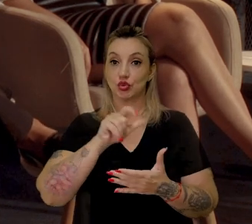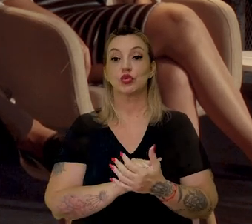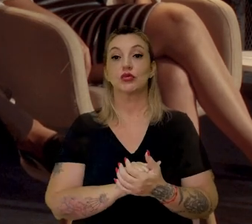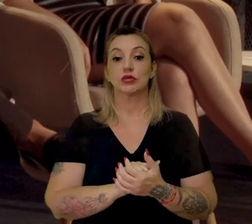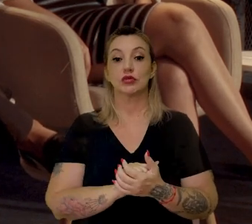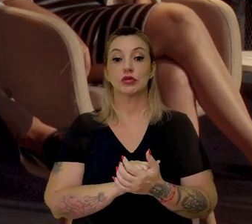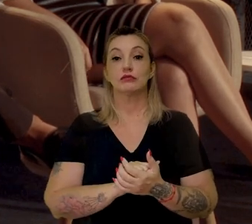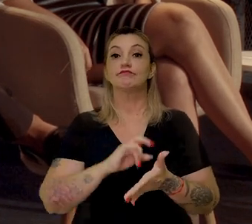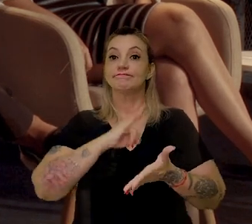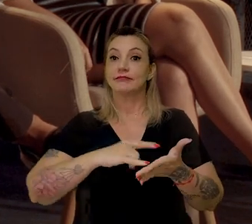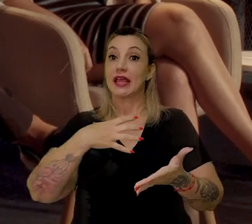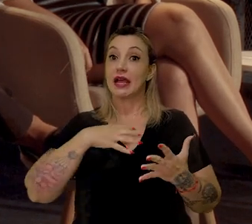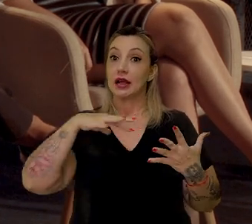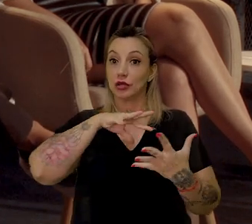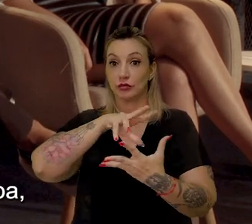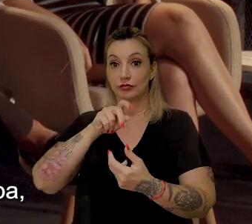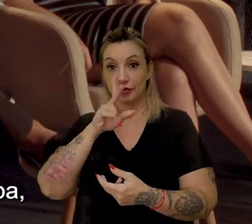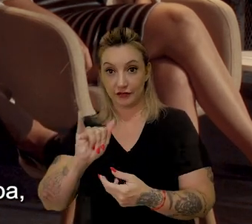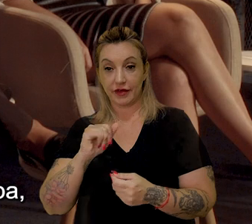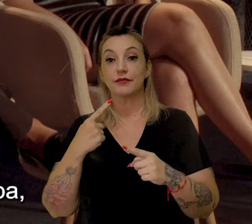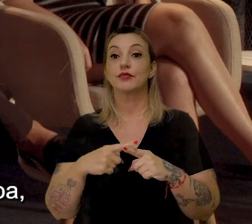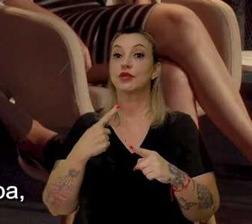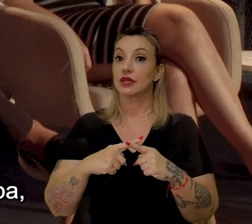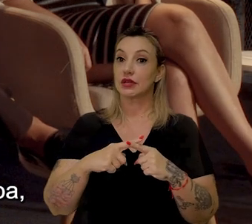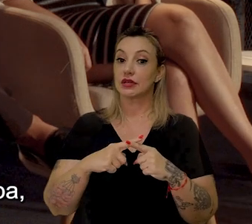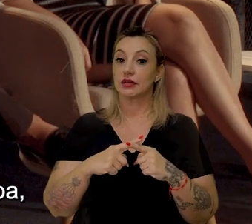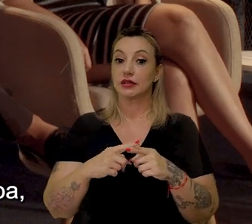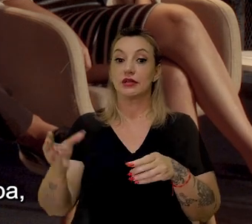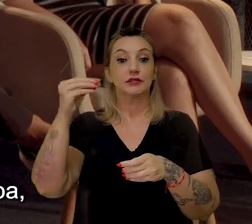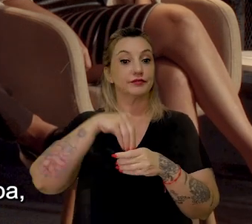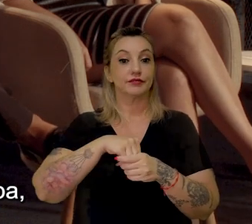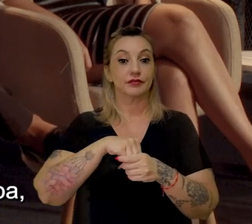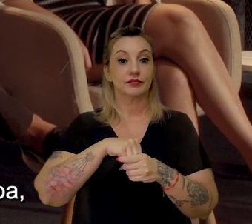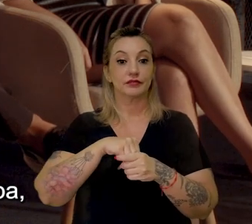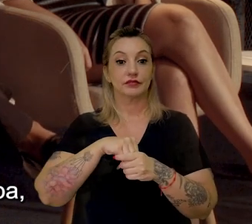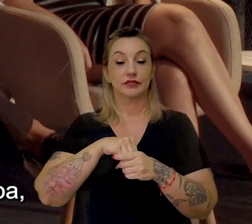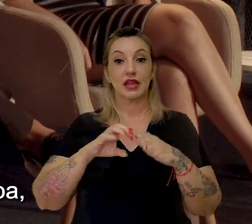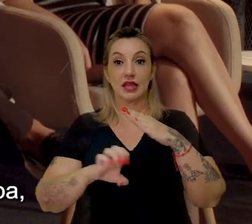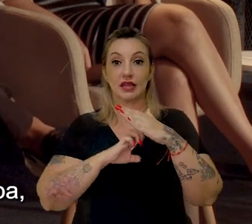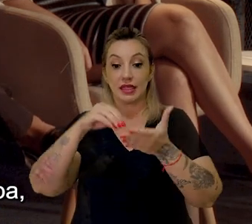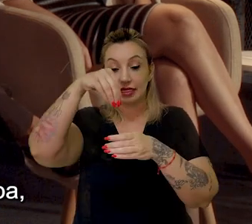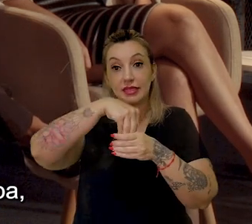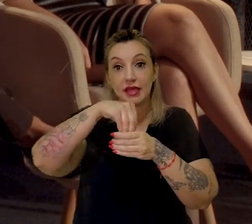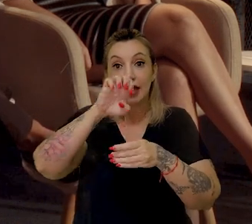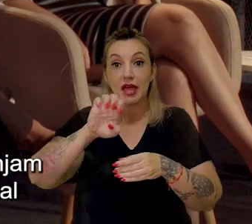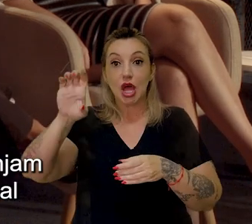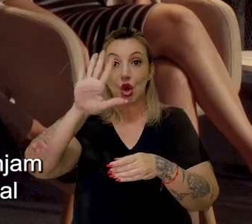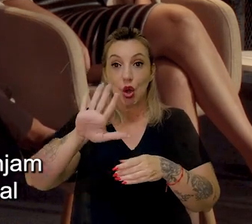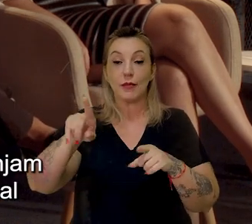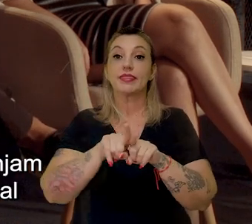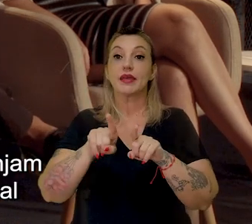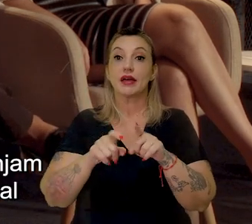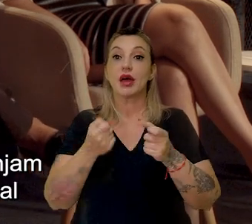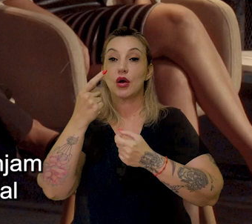uma diretiva que eu acho que vai ter um impacto Global porque ela Abarca não só as as empresas que estão sediadas na Europa mas